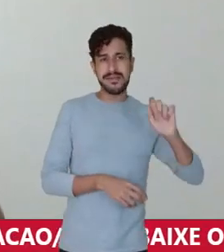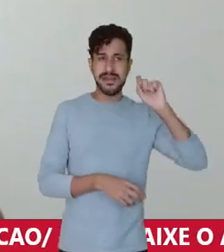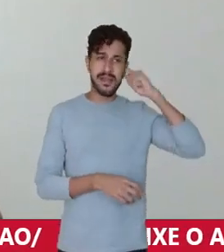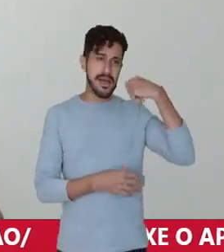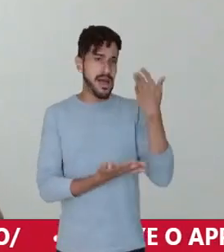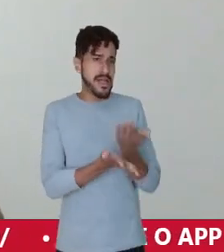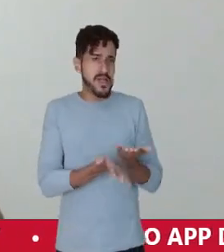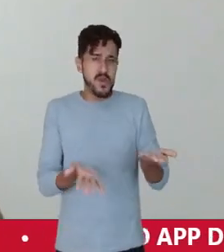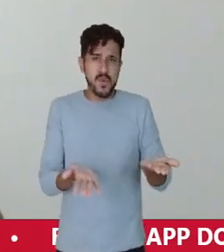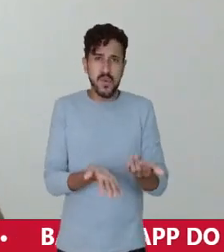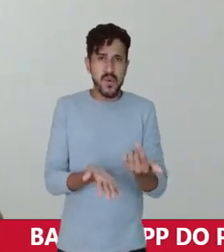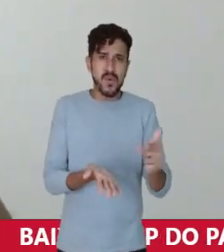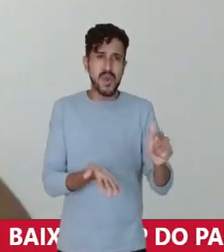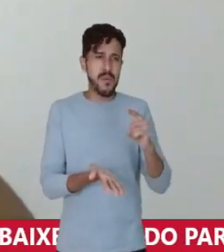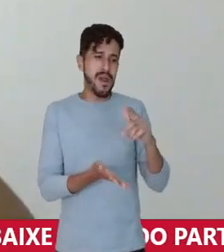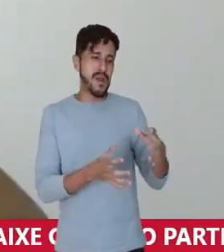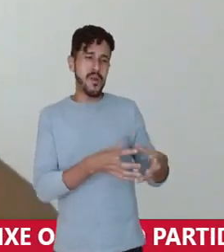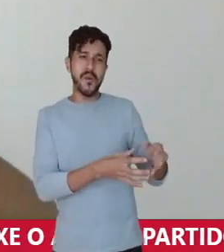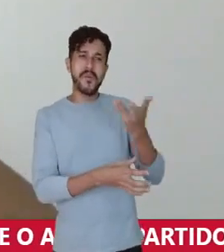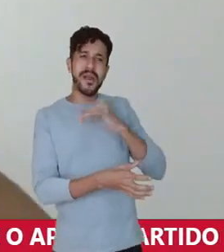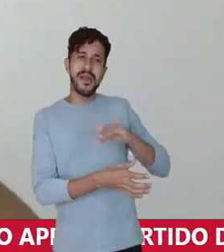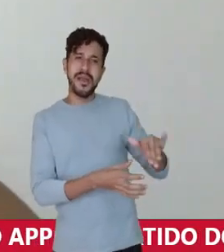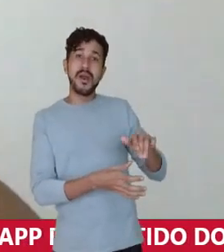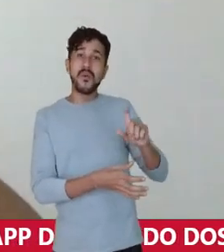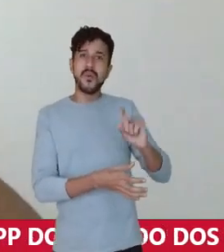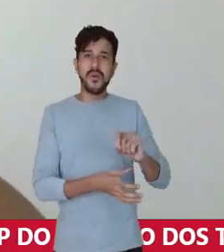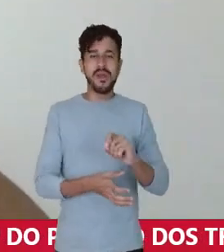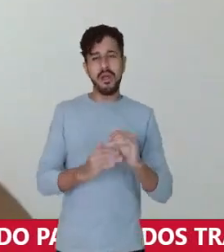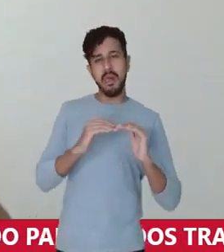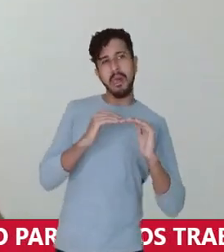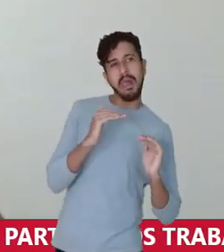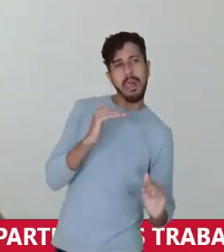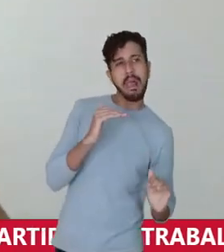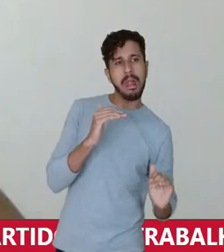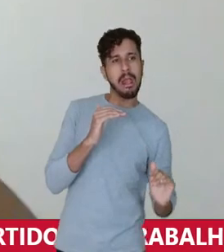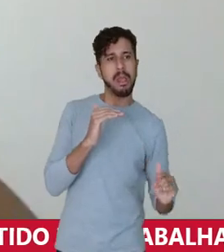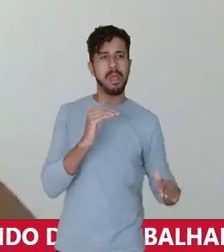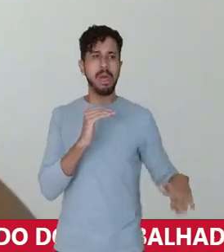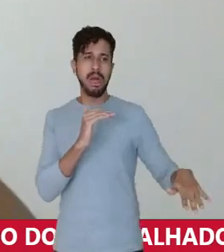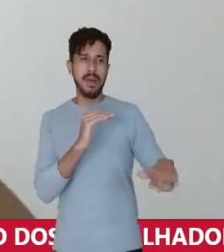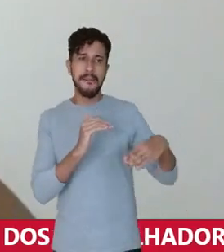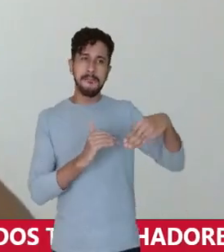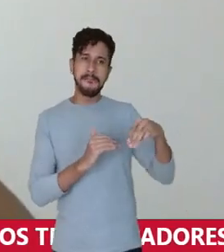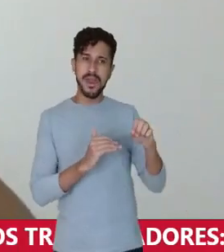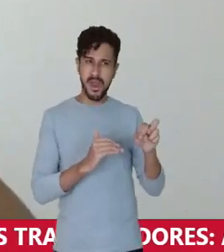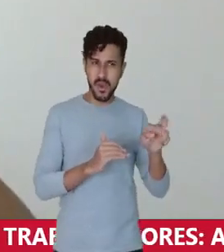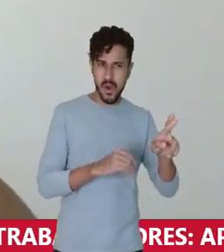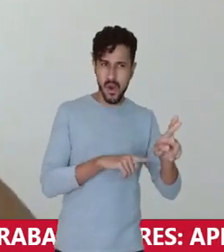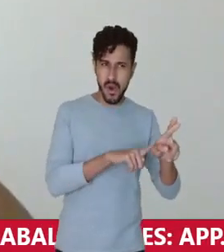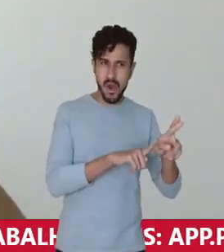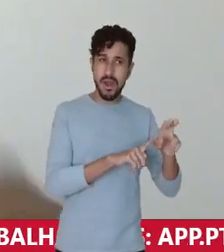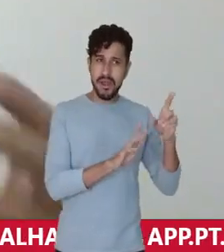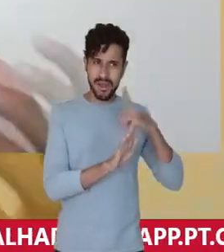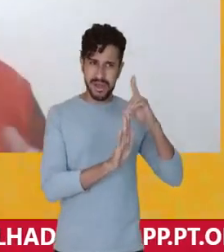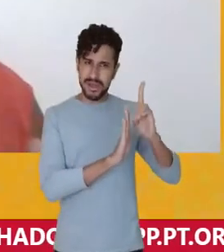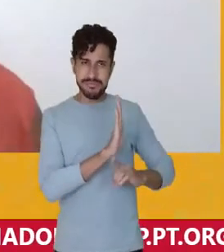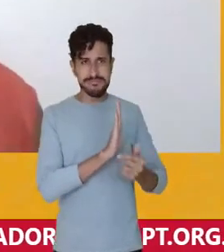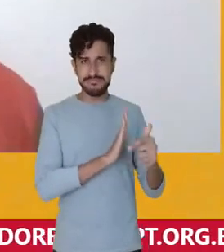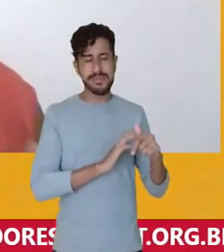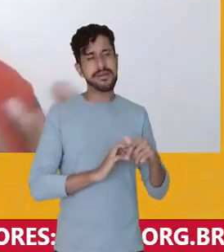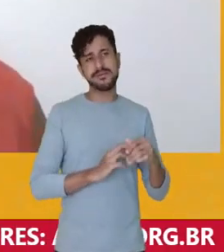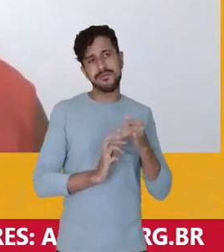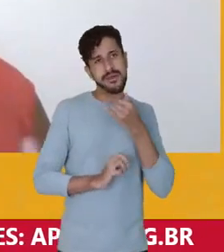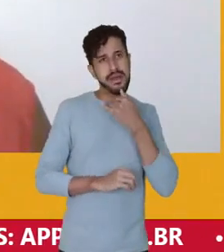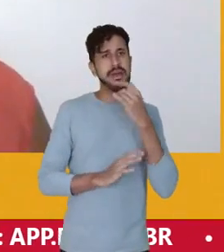hoje, consideradas como crianças, né? Elas são consideradas como menor, e como menor não tem direito, infelizmente. Mesmo tendo